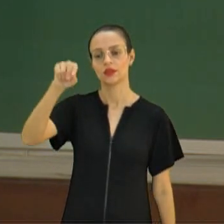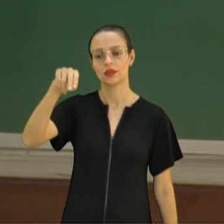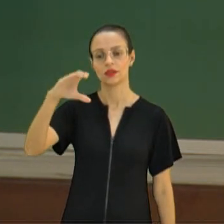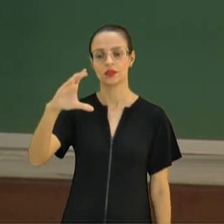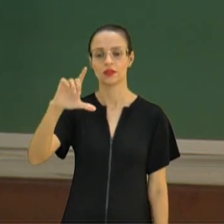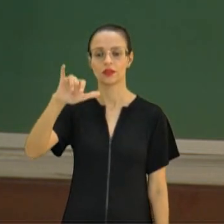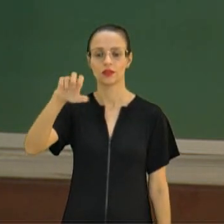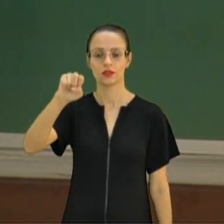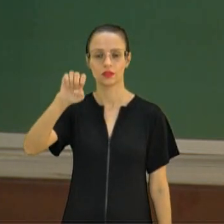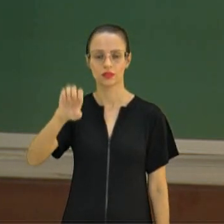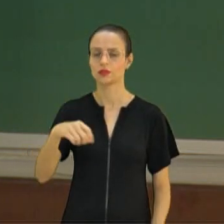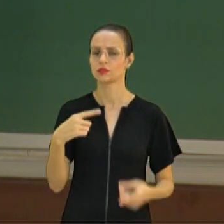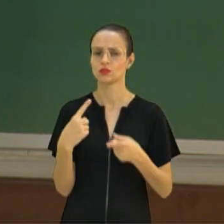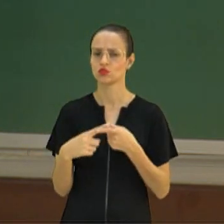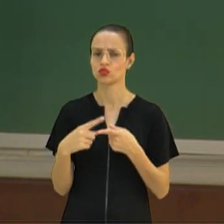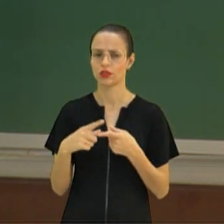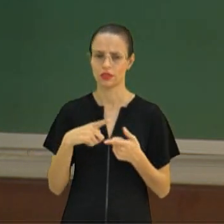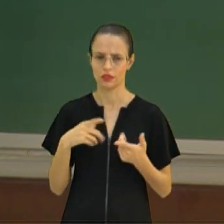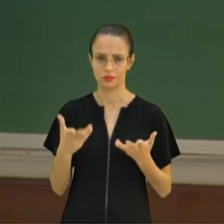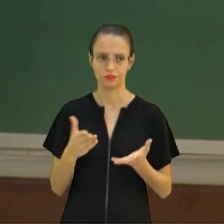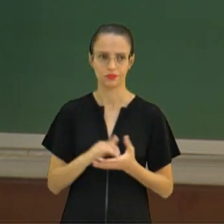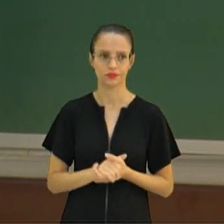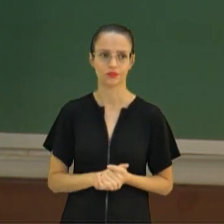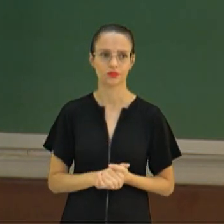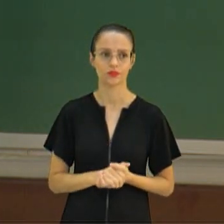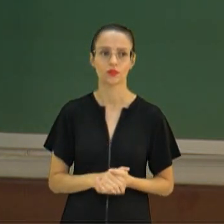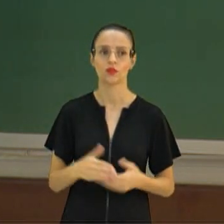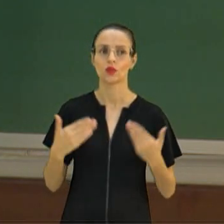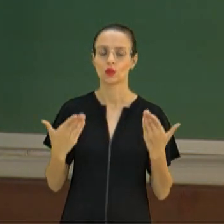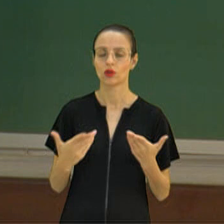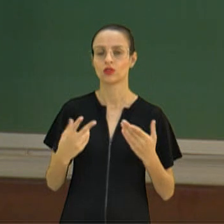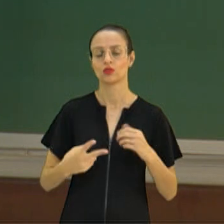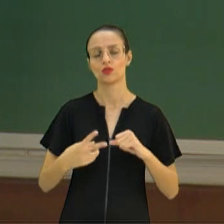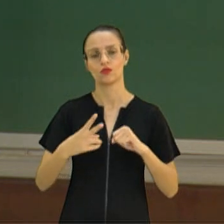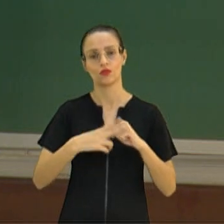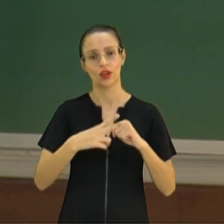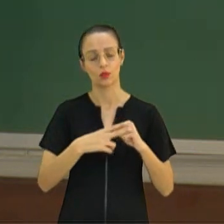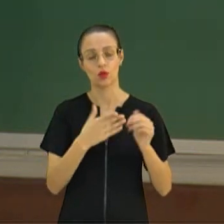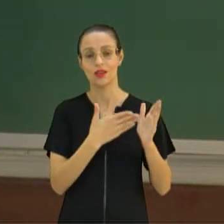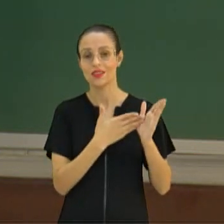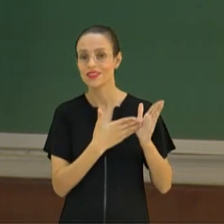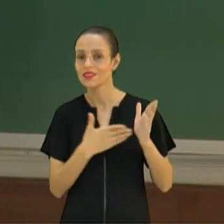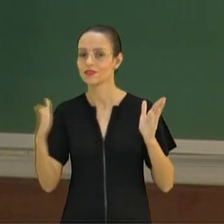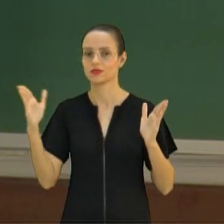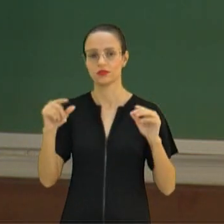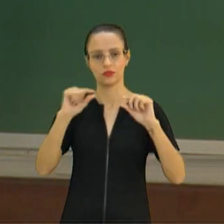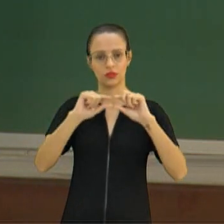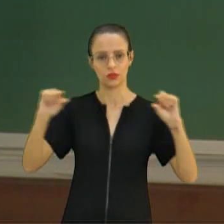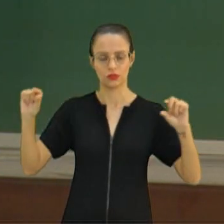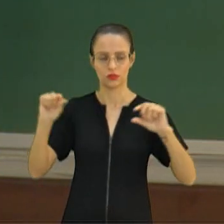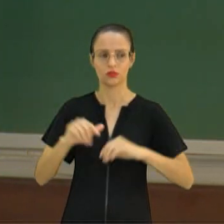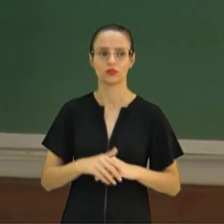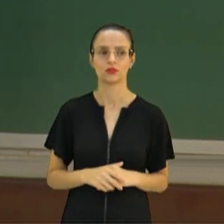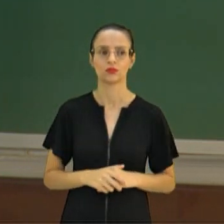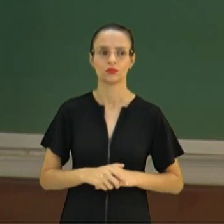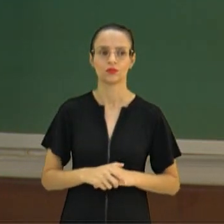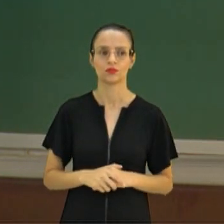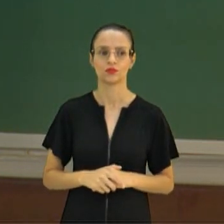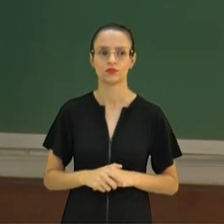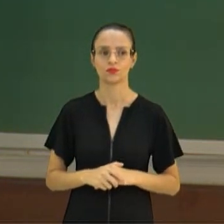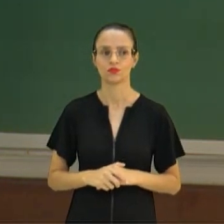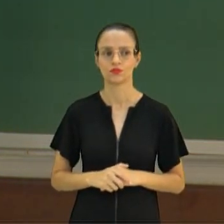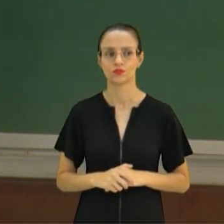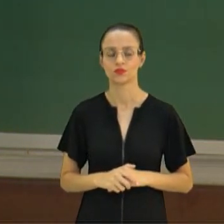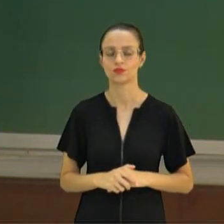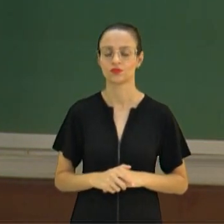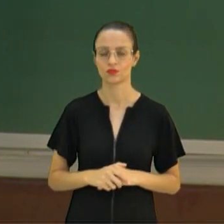que ocorre a ênclise? Quando o verbo inicia a oração, refere-se ao conteúdo da